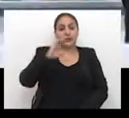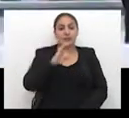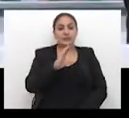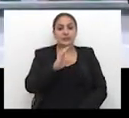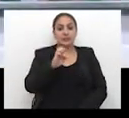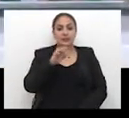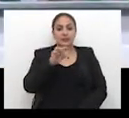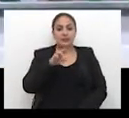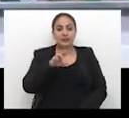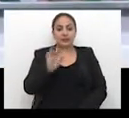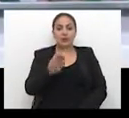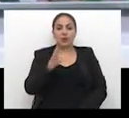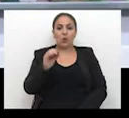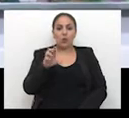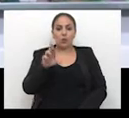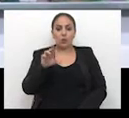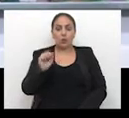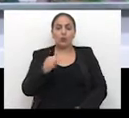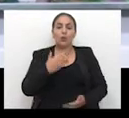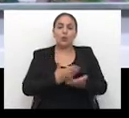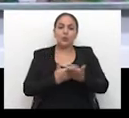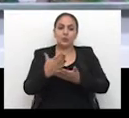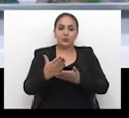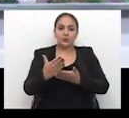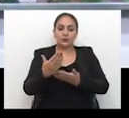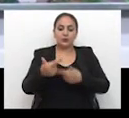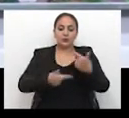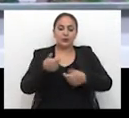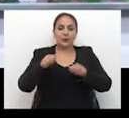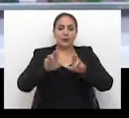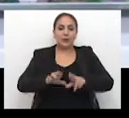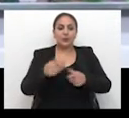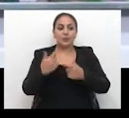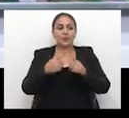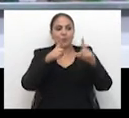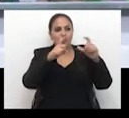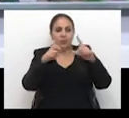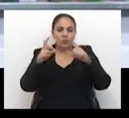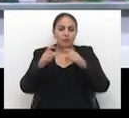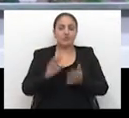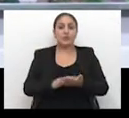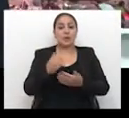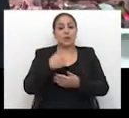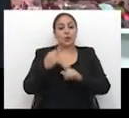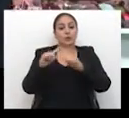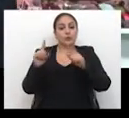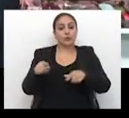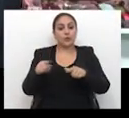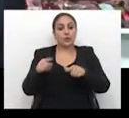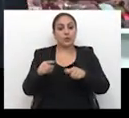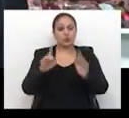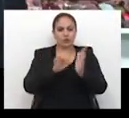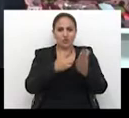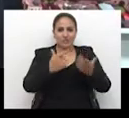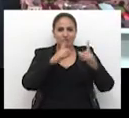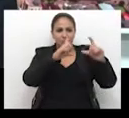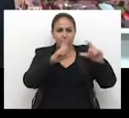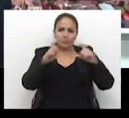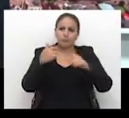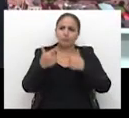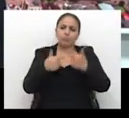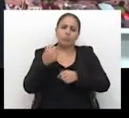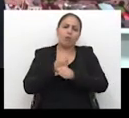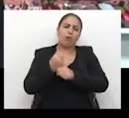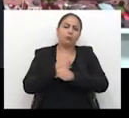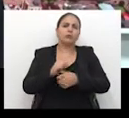em 1980 como fotógrafo eu era funcionário normal da cidade e trabalhei alguns